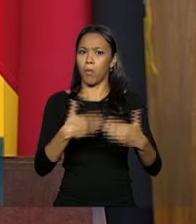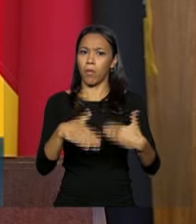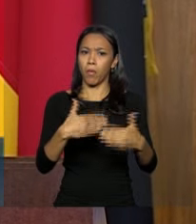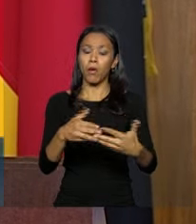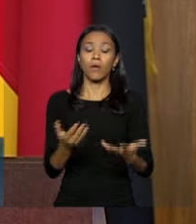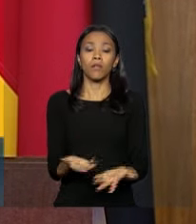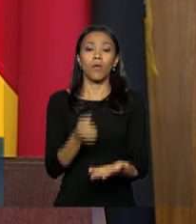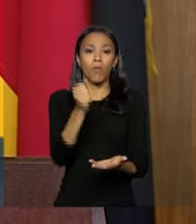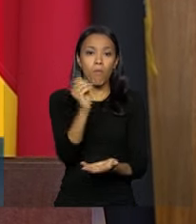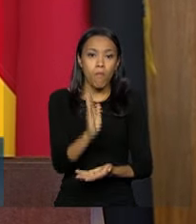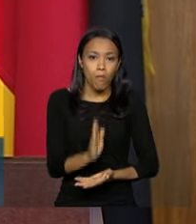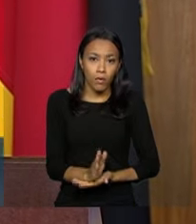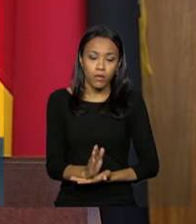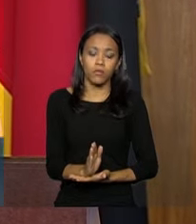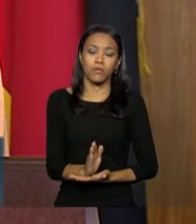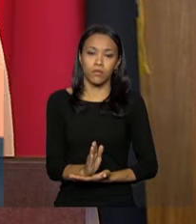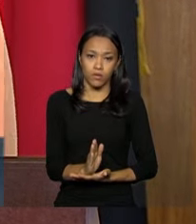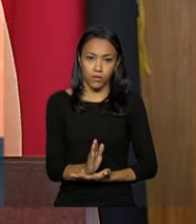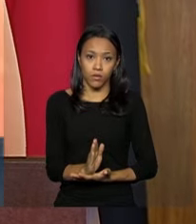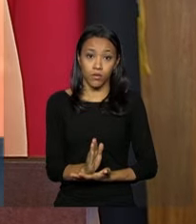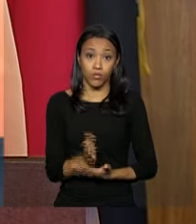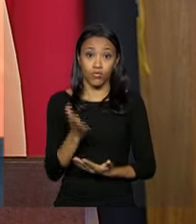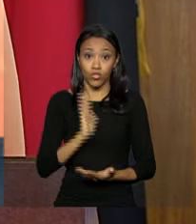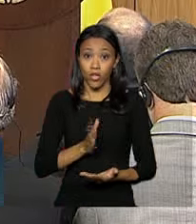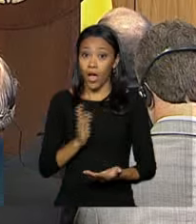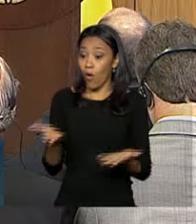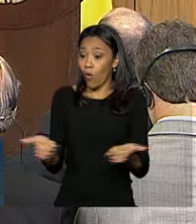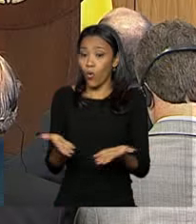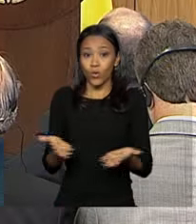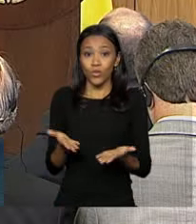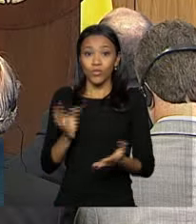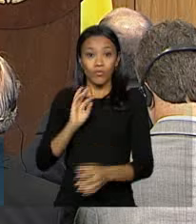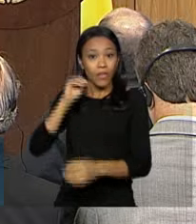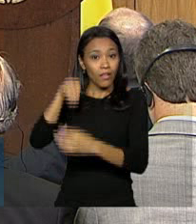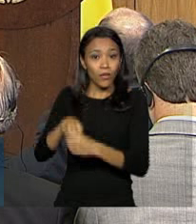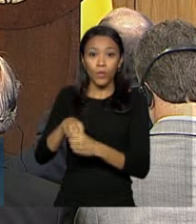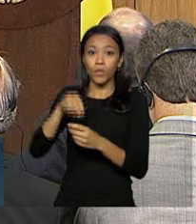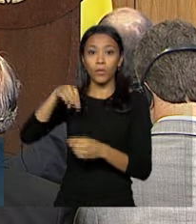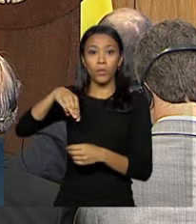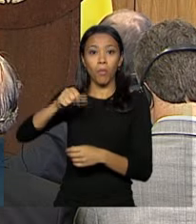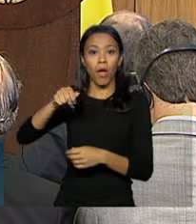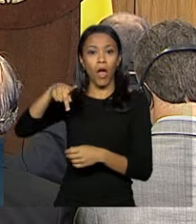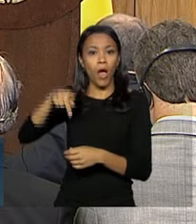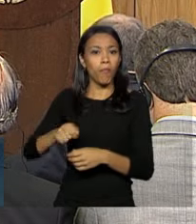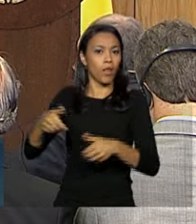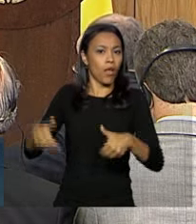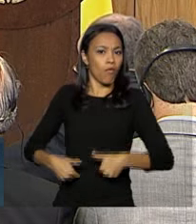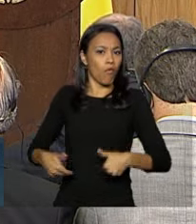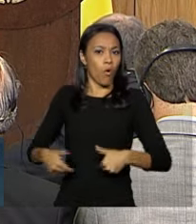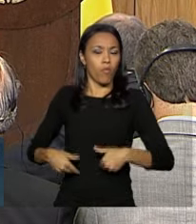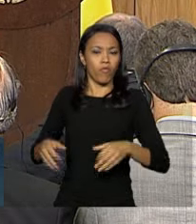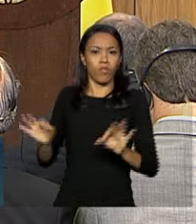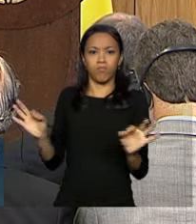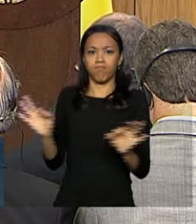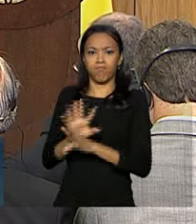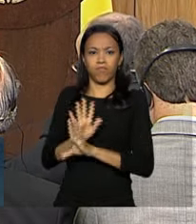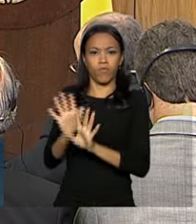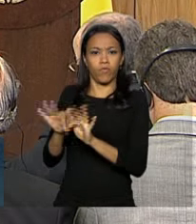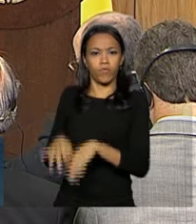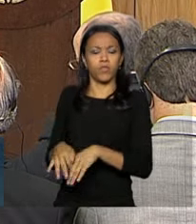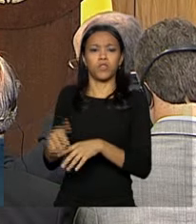o Brasil foi retirado do mapa da Fome do Mundo em 2014, que é uma